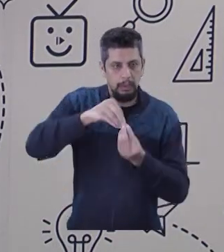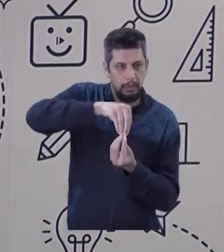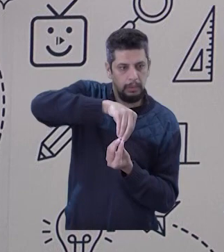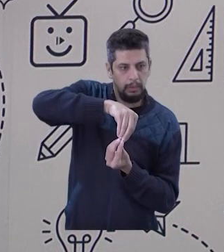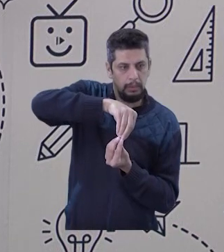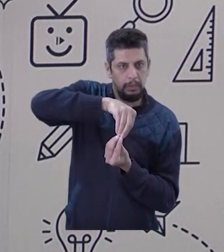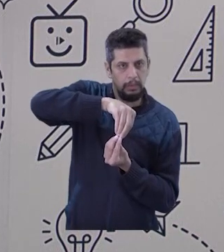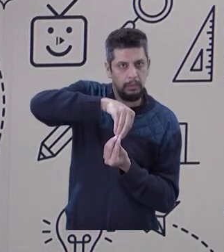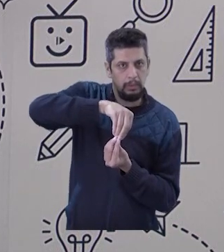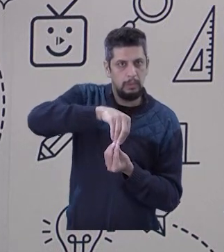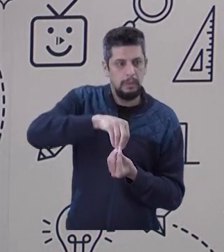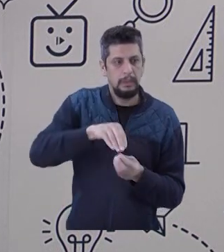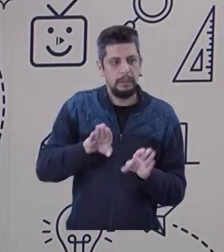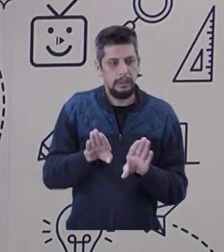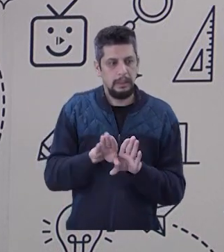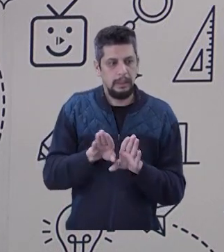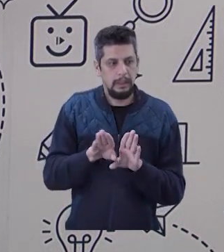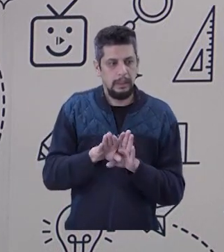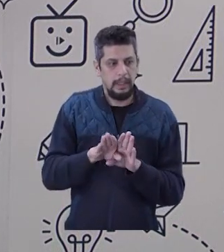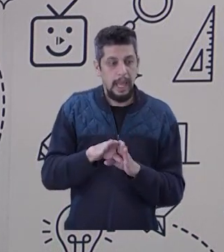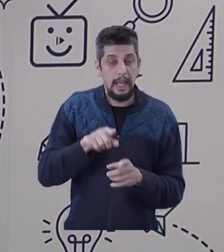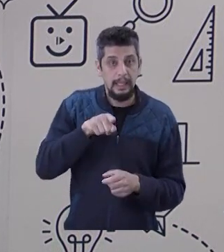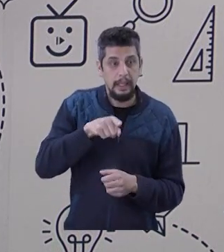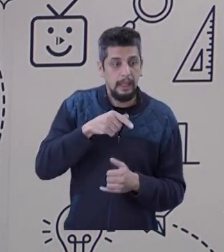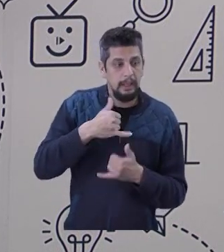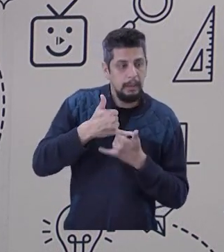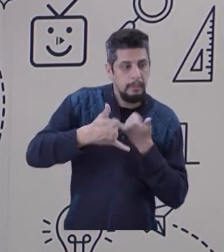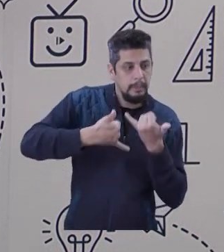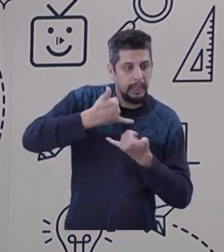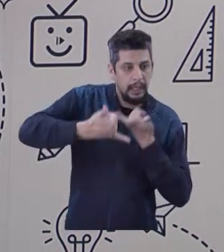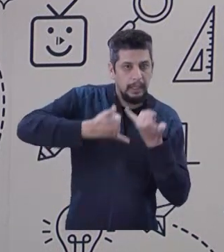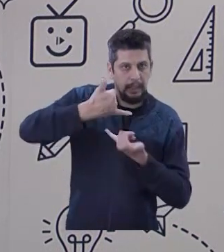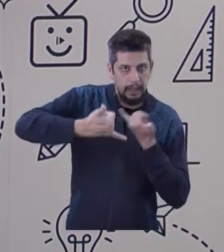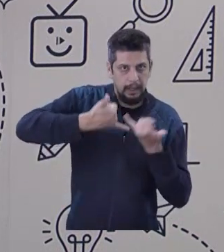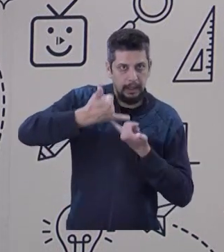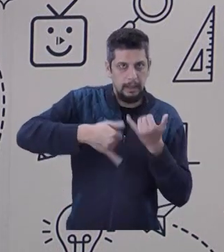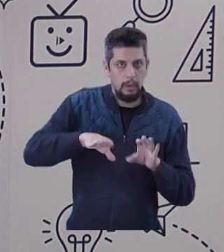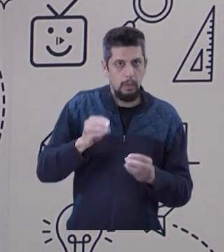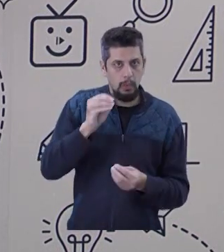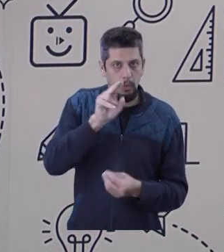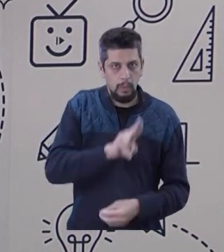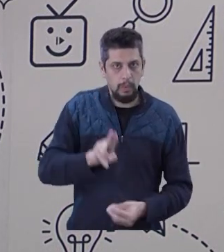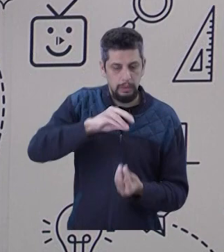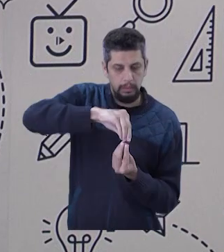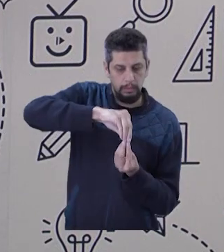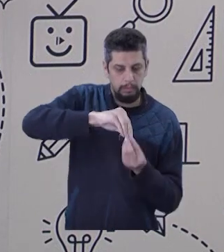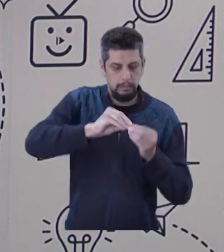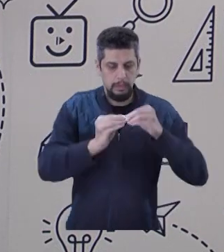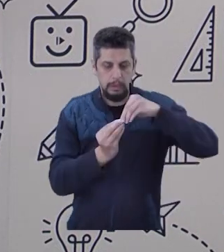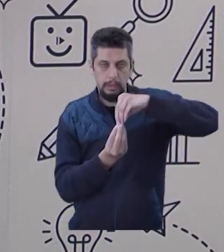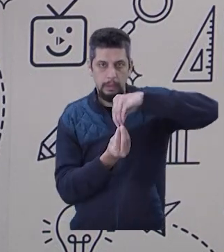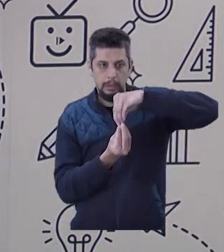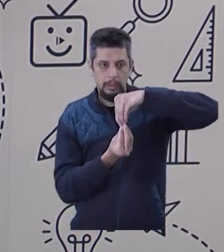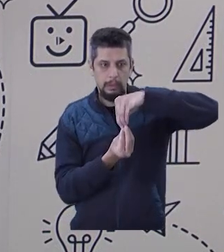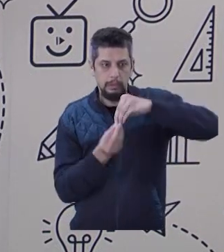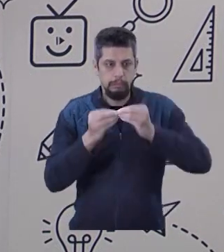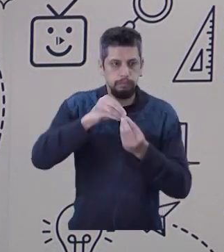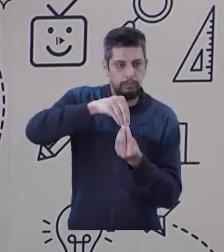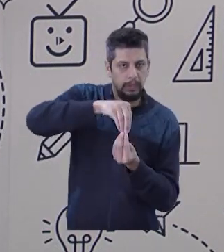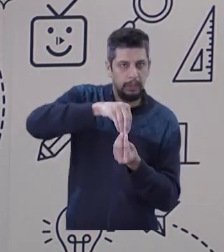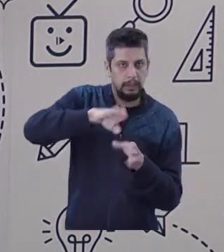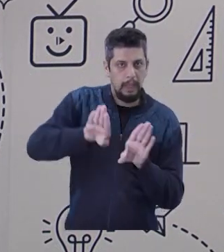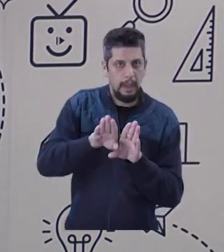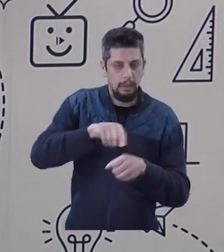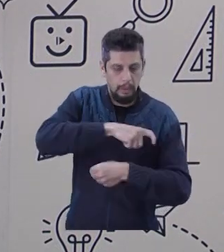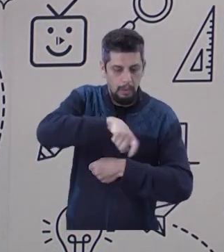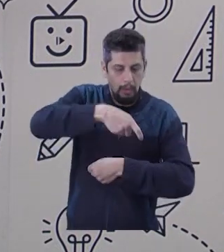tempo. Isso a gente utiliza muito em jogos, né? Em jogos. Esse é mais em jogos e brincadeiras também. Uhum. E o relógio, muitas